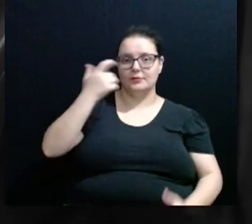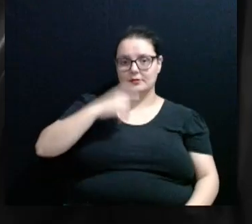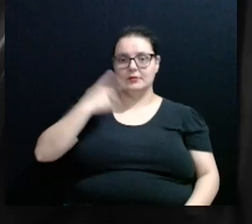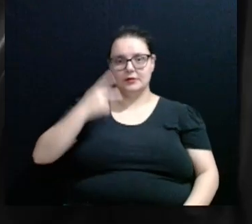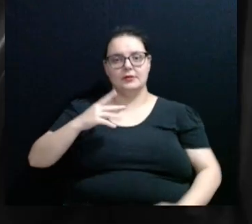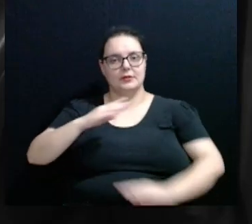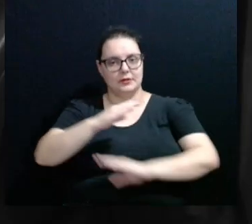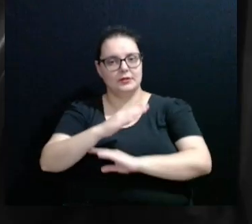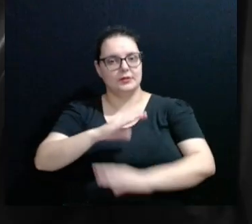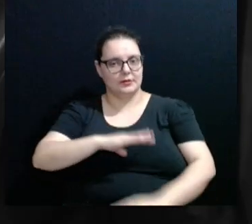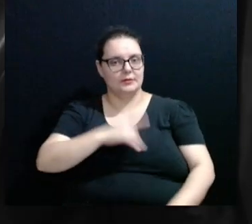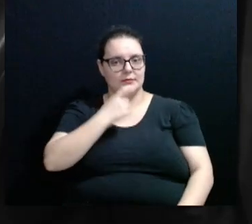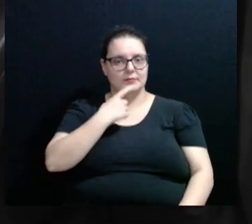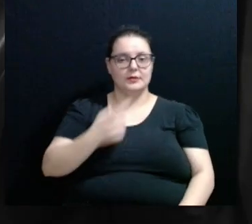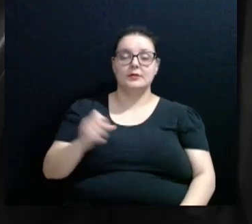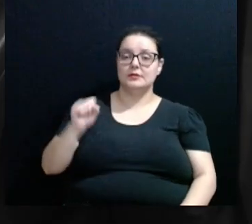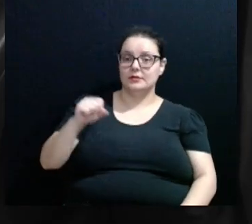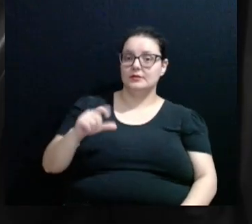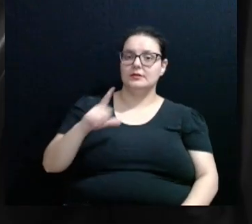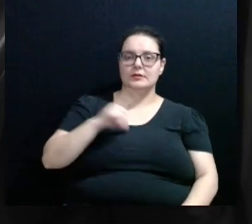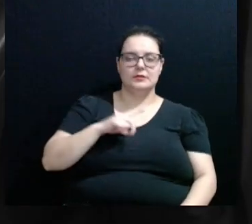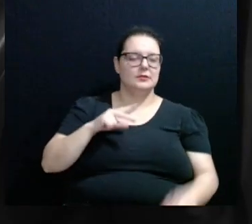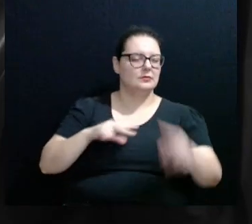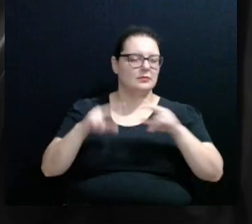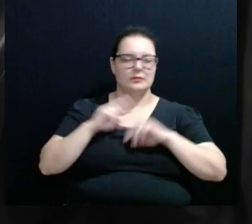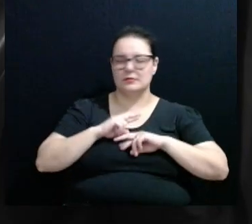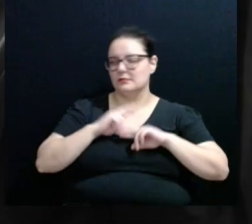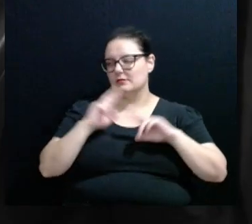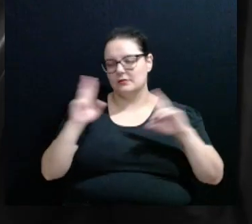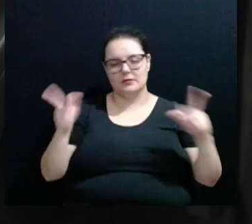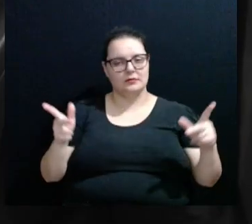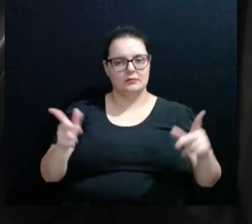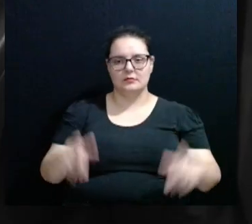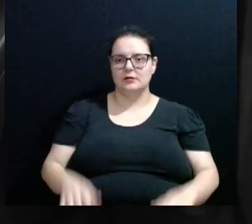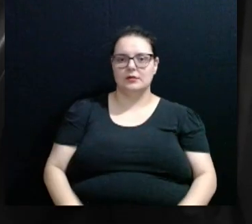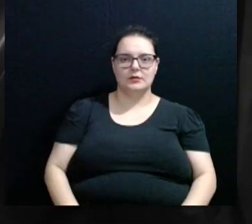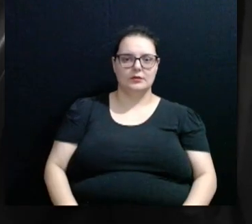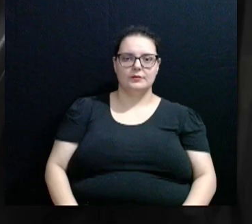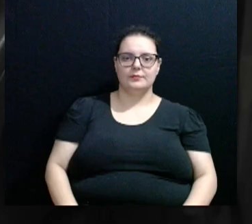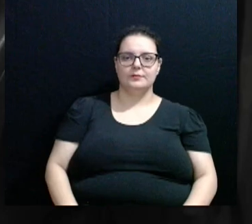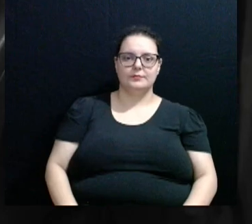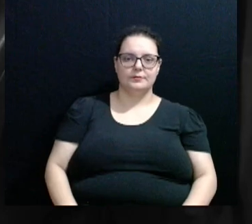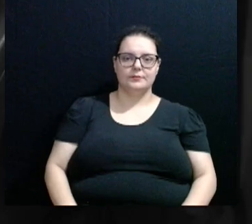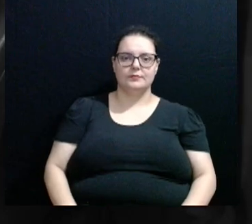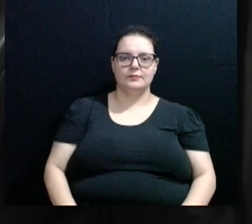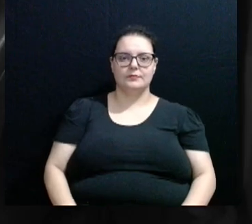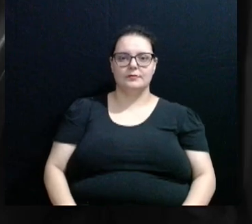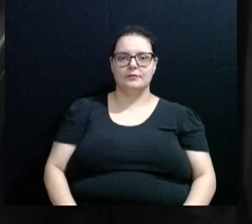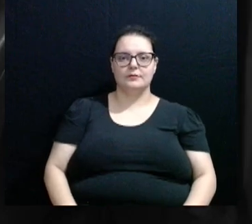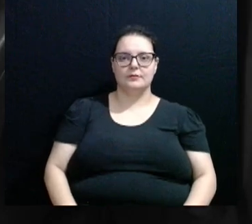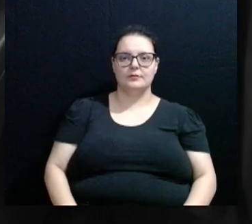Câmara de Campinas, né? Ele tinha uma visão assim extremamente